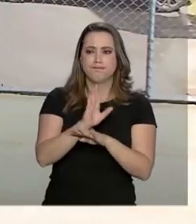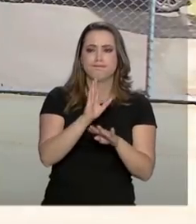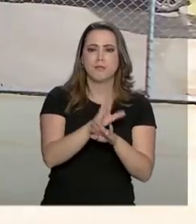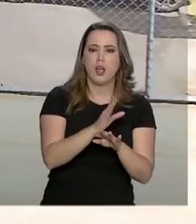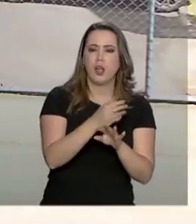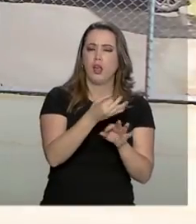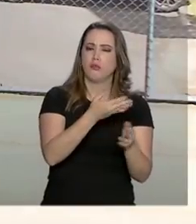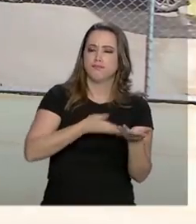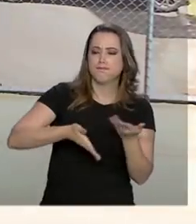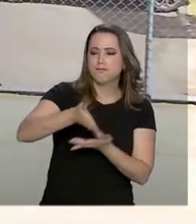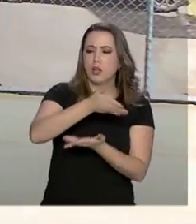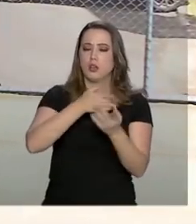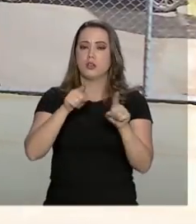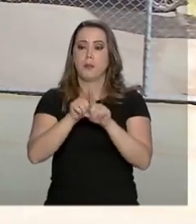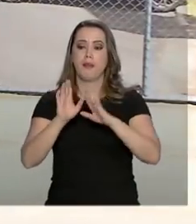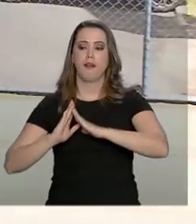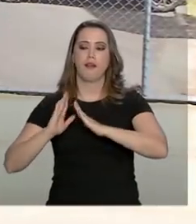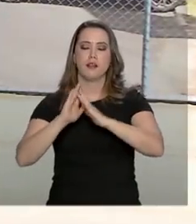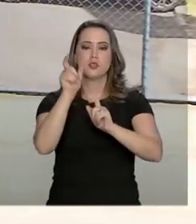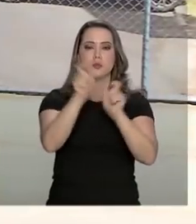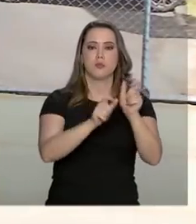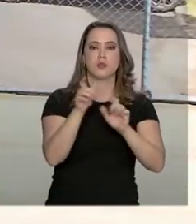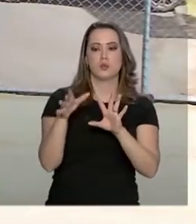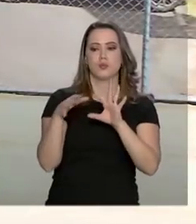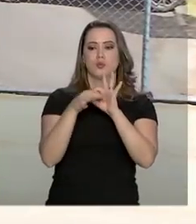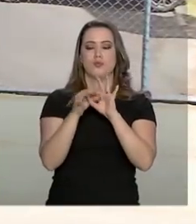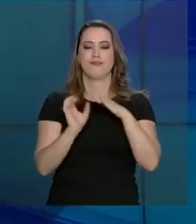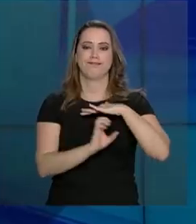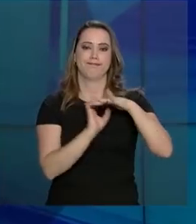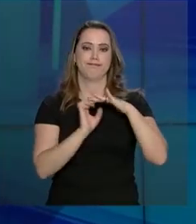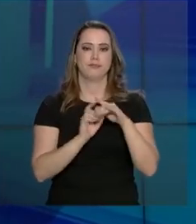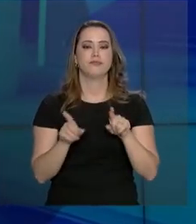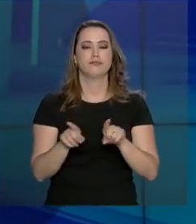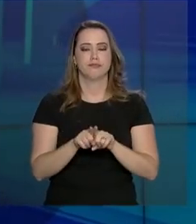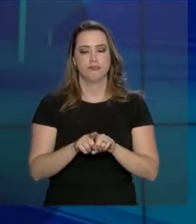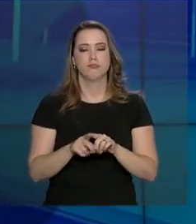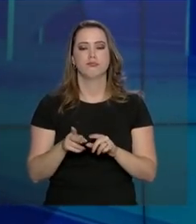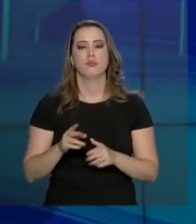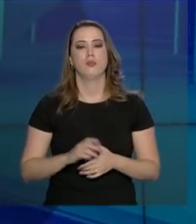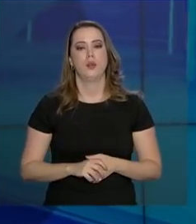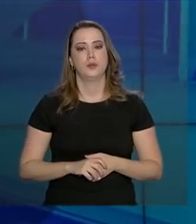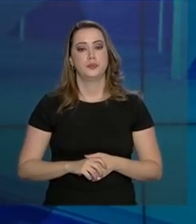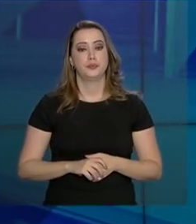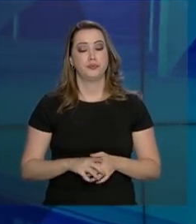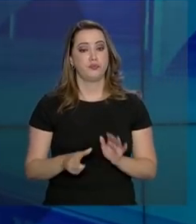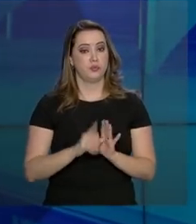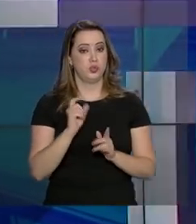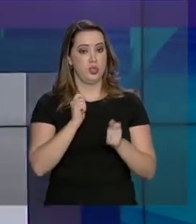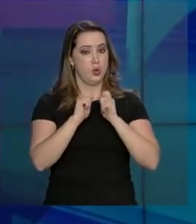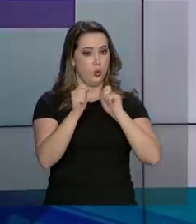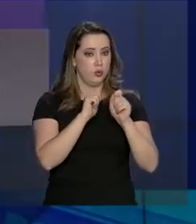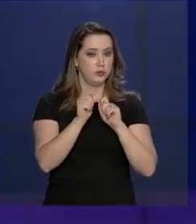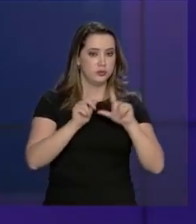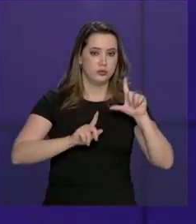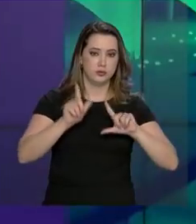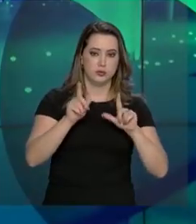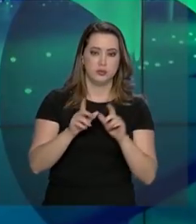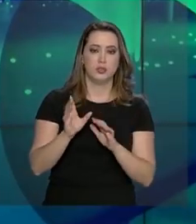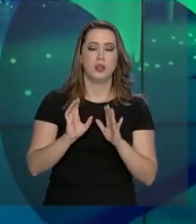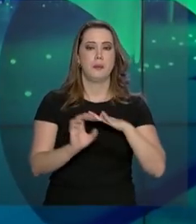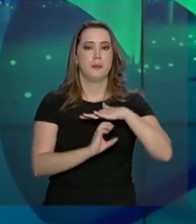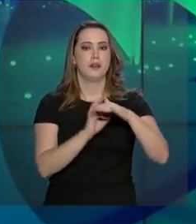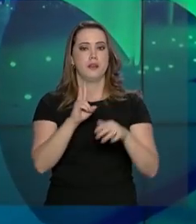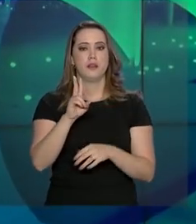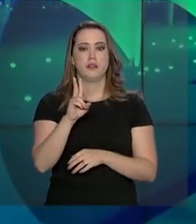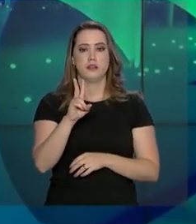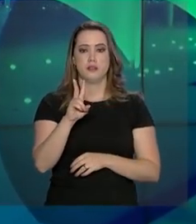também nas casas de pessoas ligadas a essas empresas. E há pouco, em uma coletiva de imprensa, a empresa